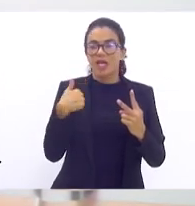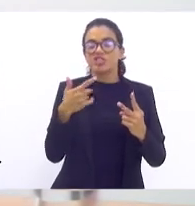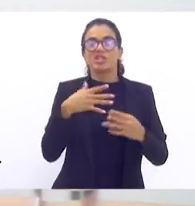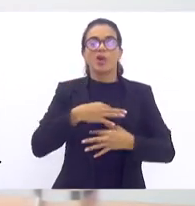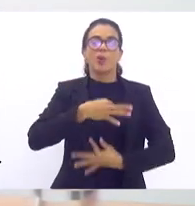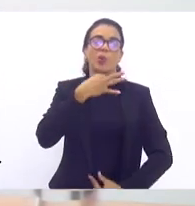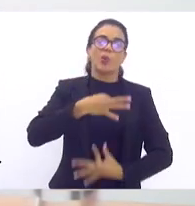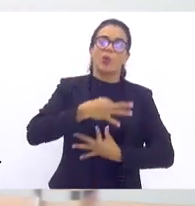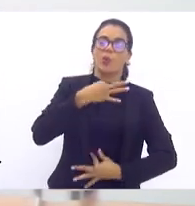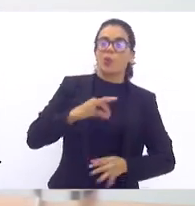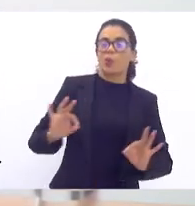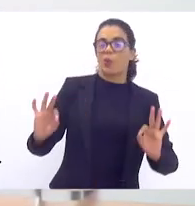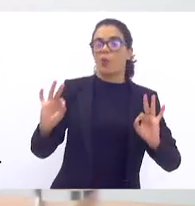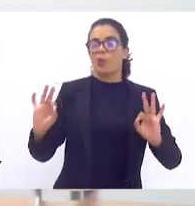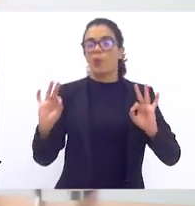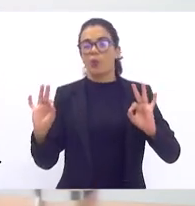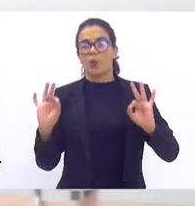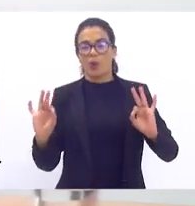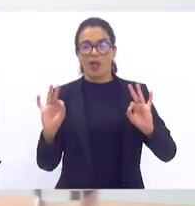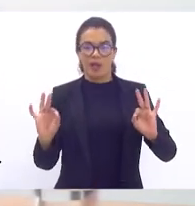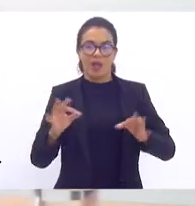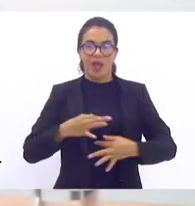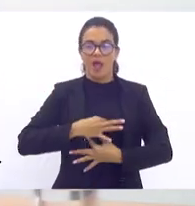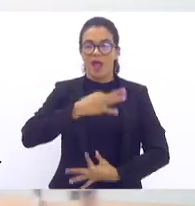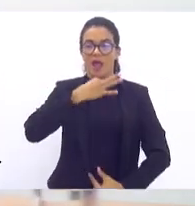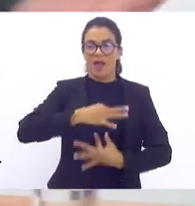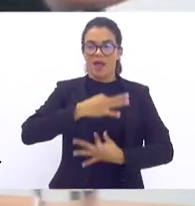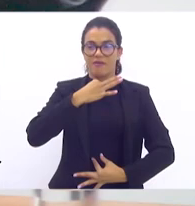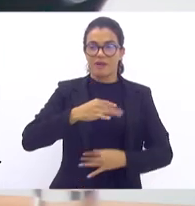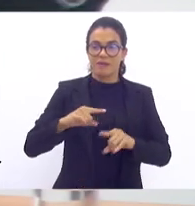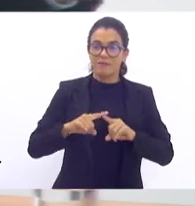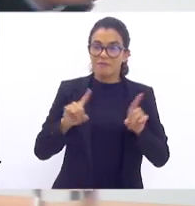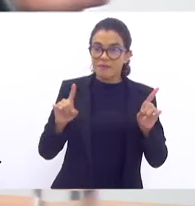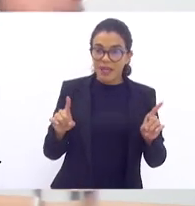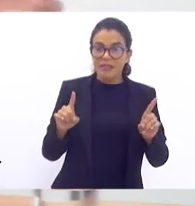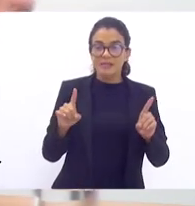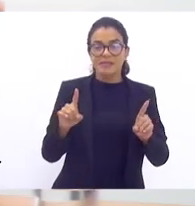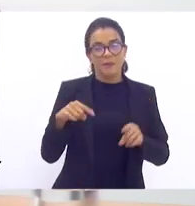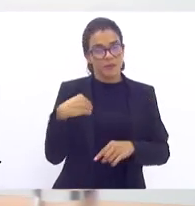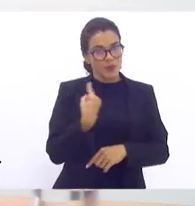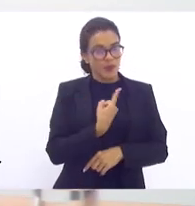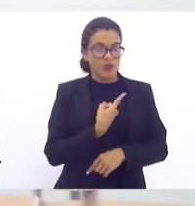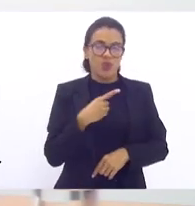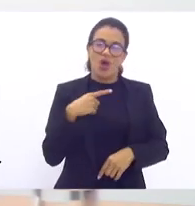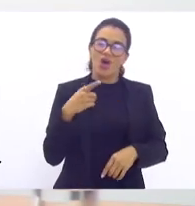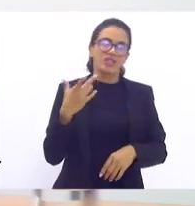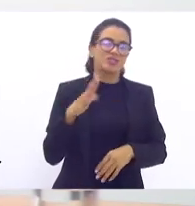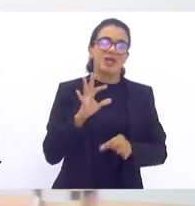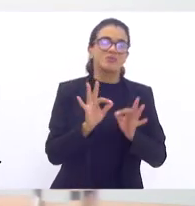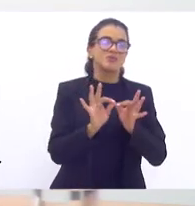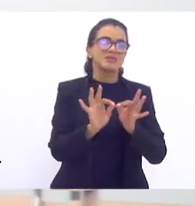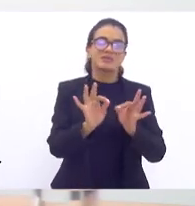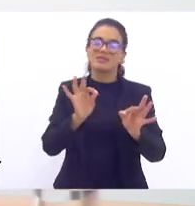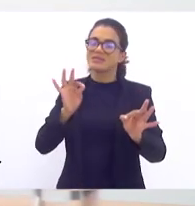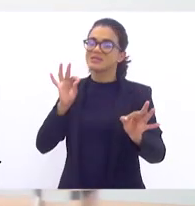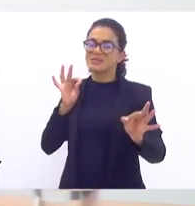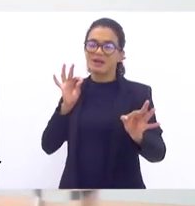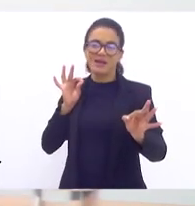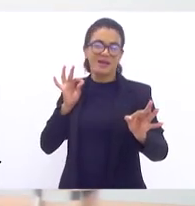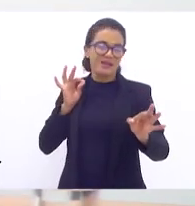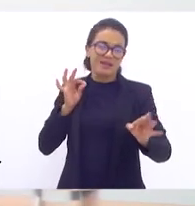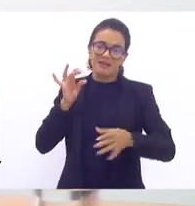em gravatados com todo respeito a gravata que merece mas nós estamos bem mais distante da